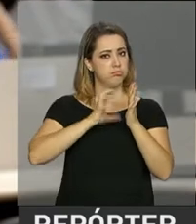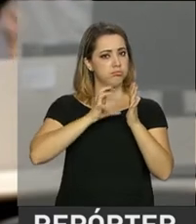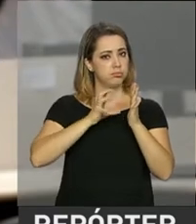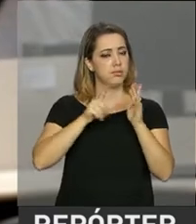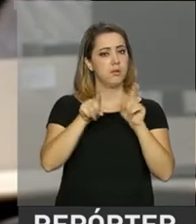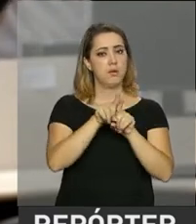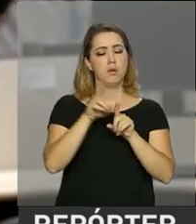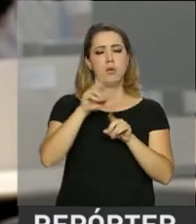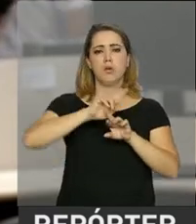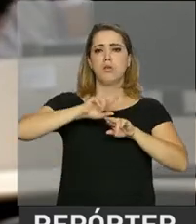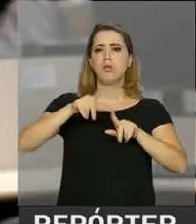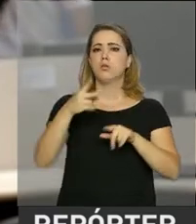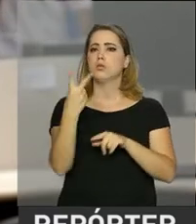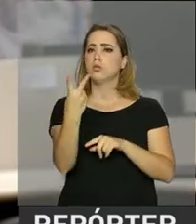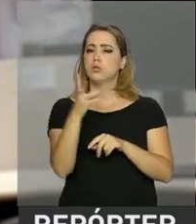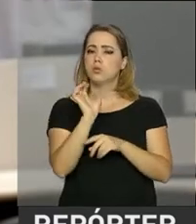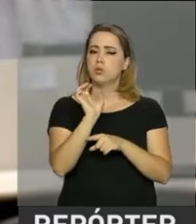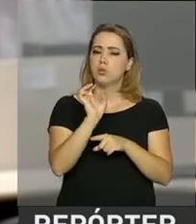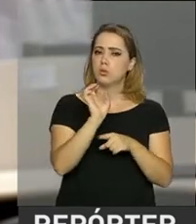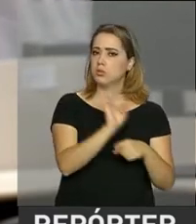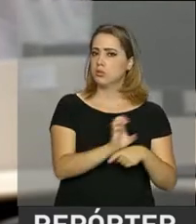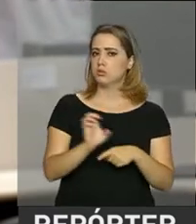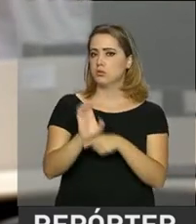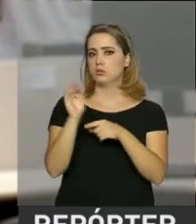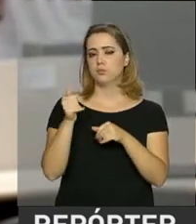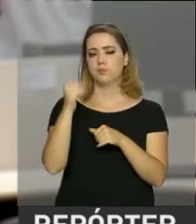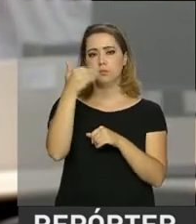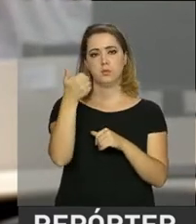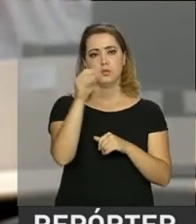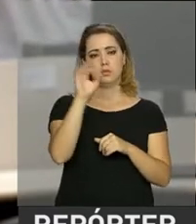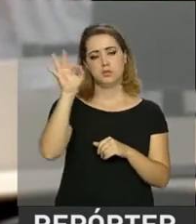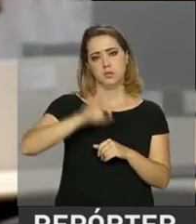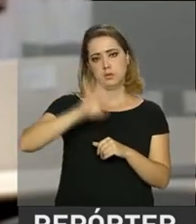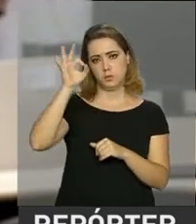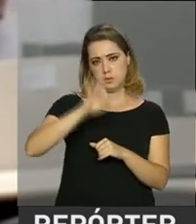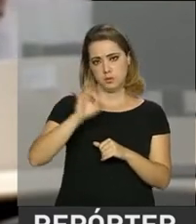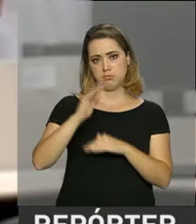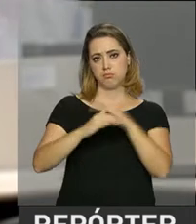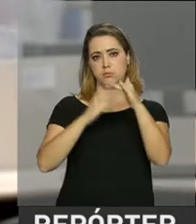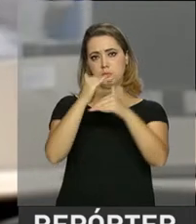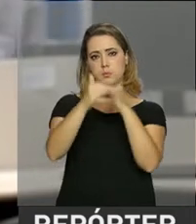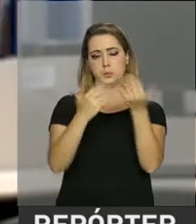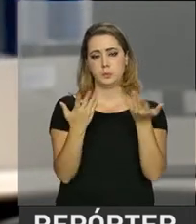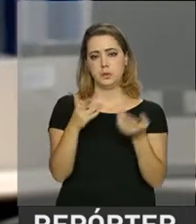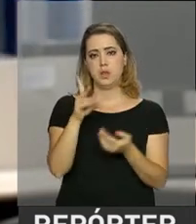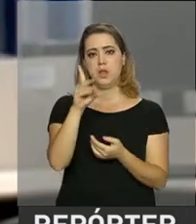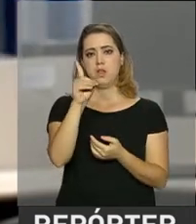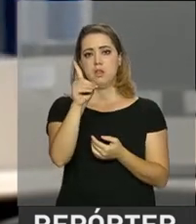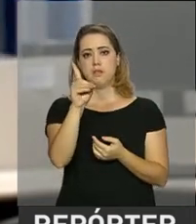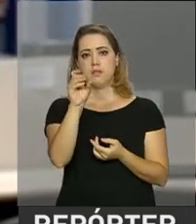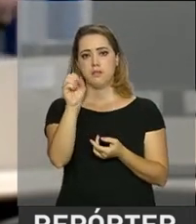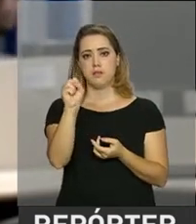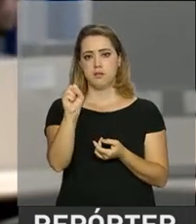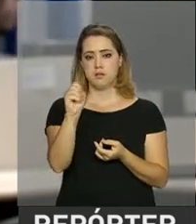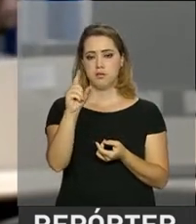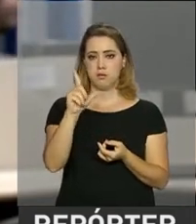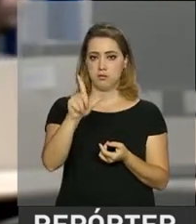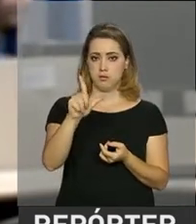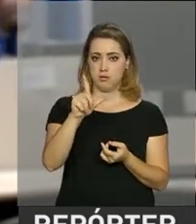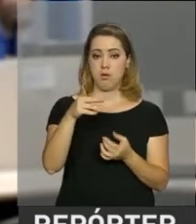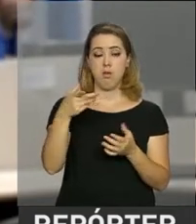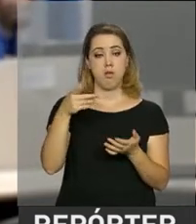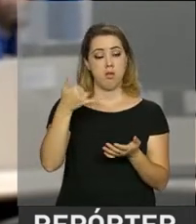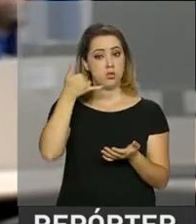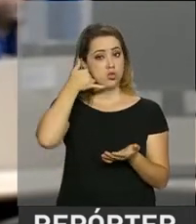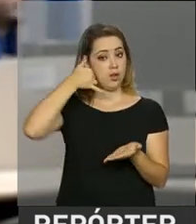apresentaram crescimento acima de 10% a tecnologia dsl que aquela que utiliza a estrutura da telefonia fixa para o transporte de